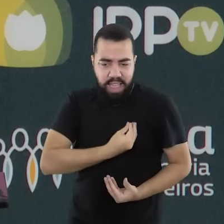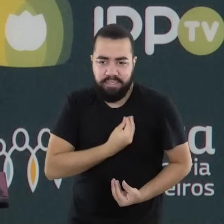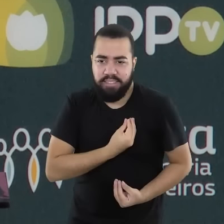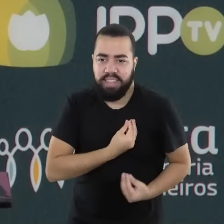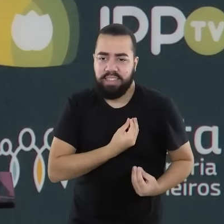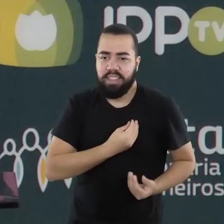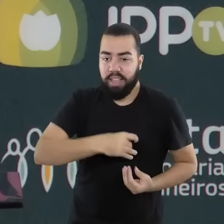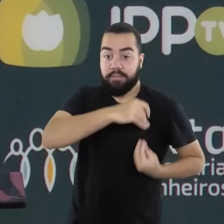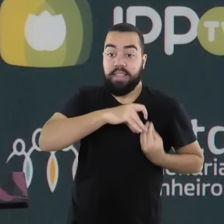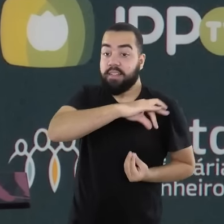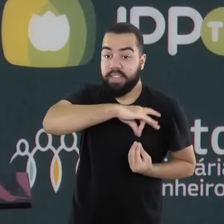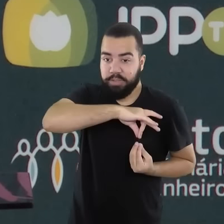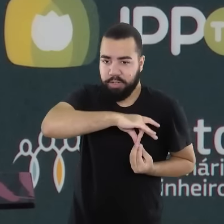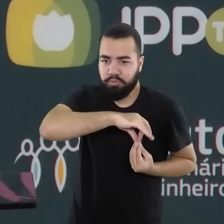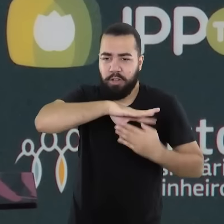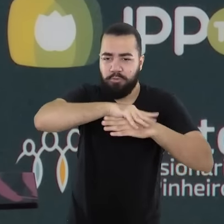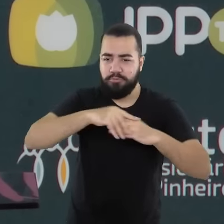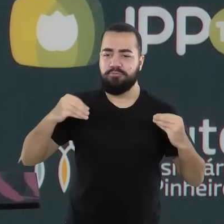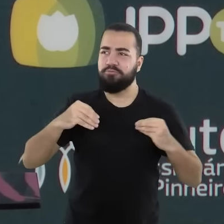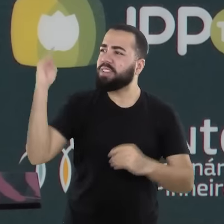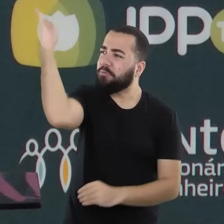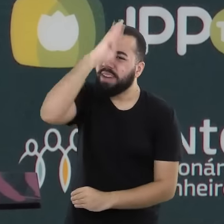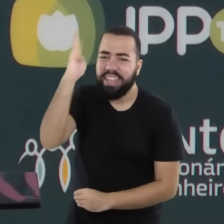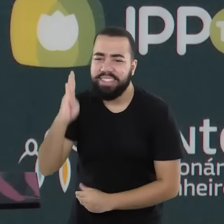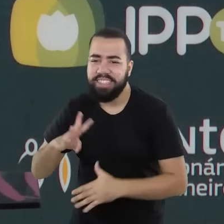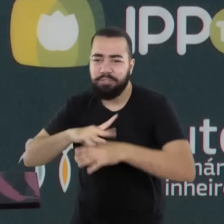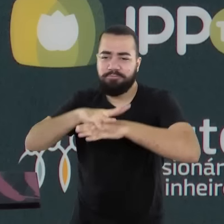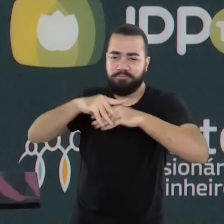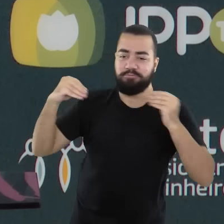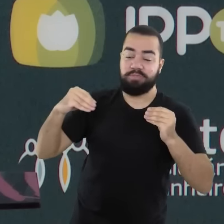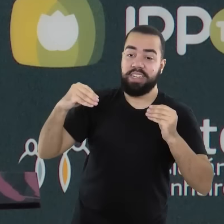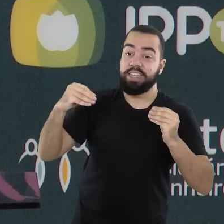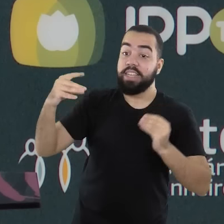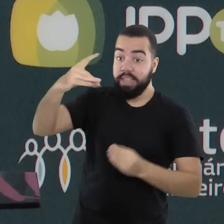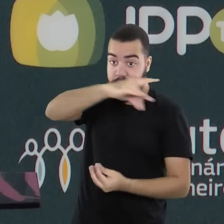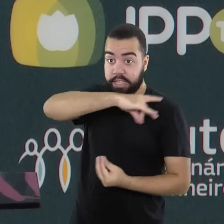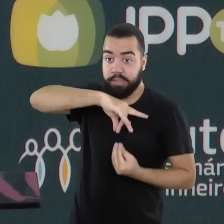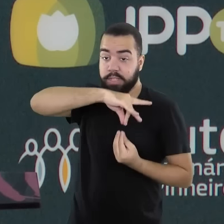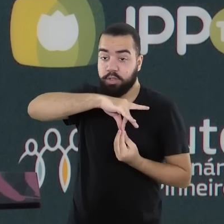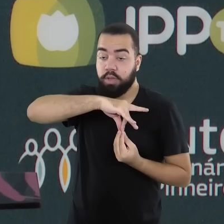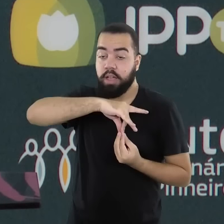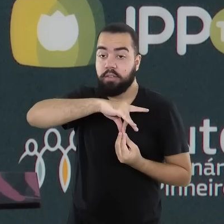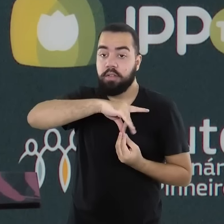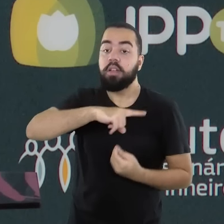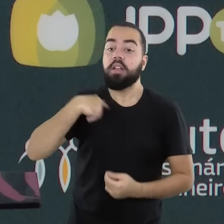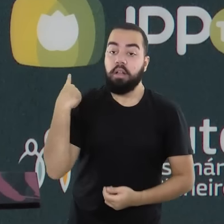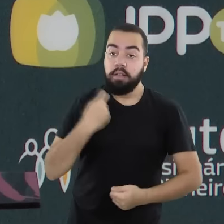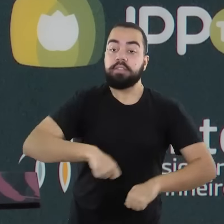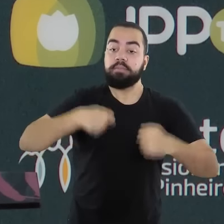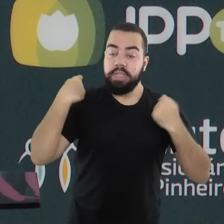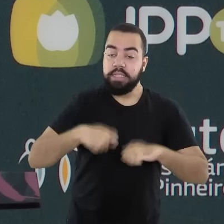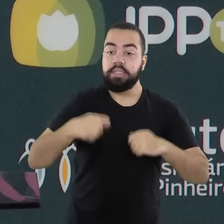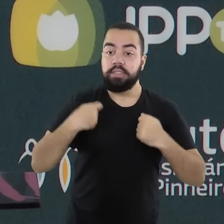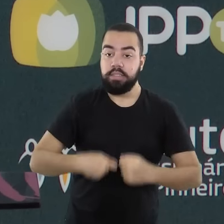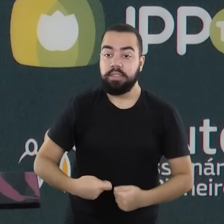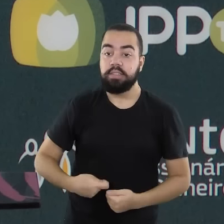para a igreja, para o Brasil, nós temos que colocar em